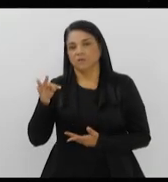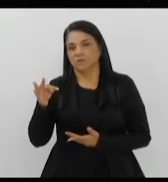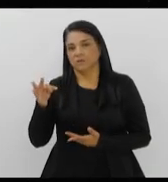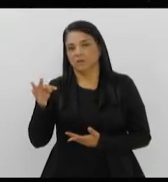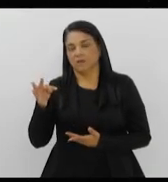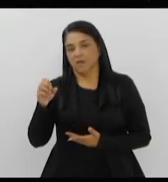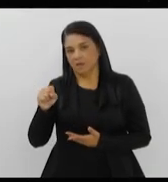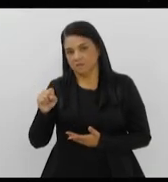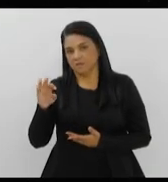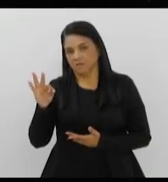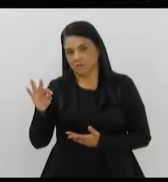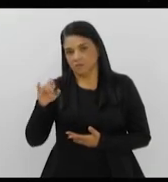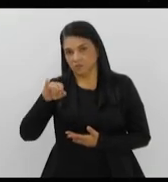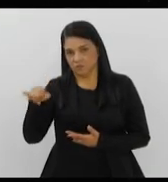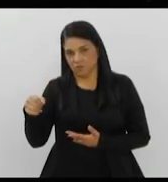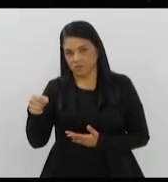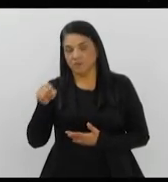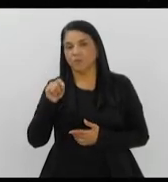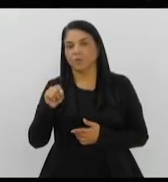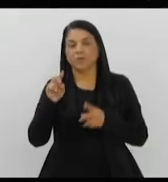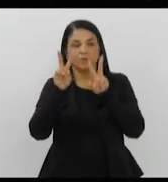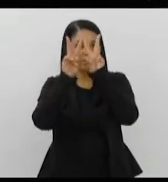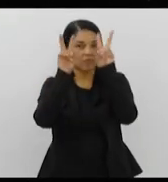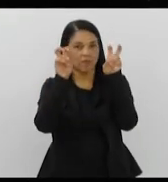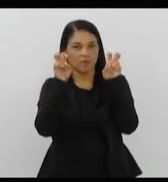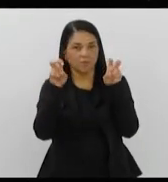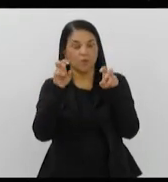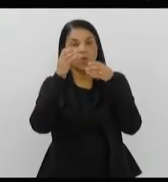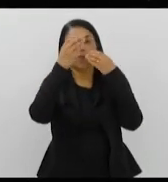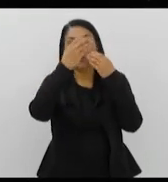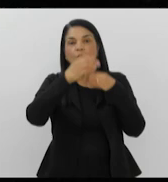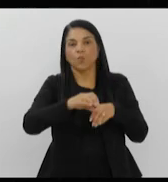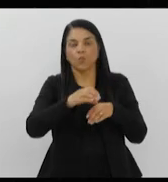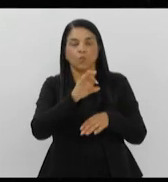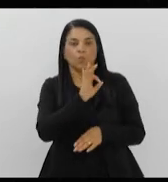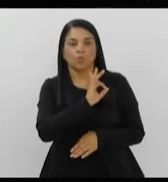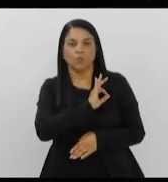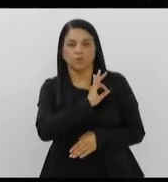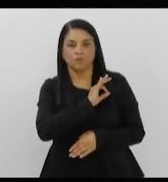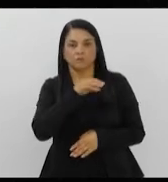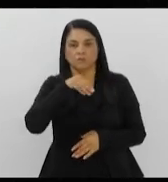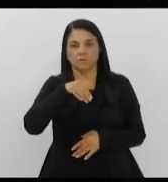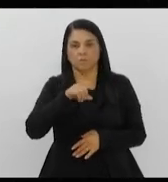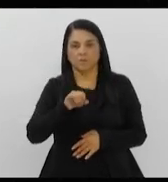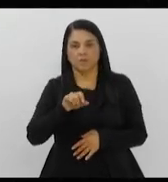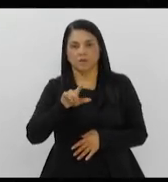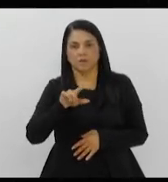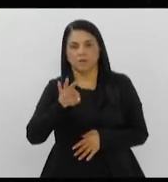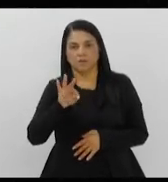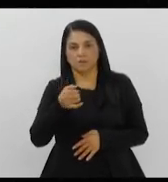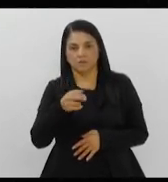diz respeito exatamente ao concurso da Polícia Militar de